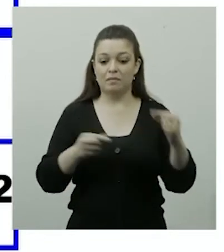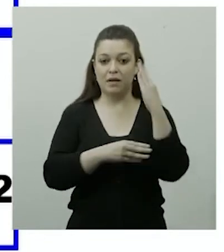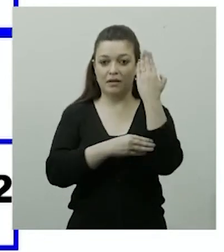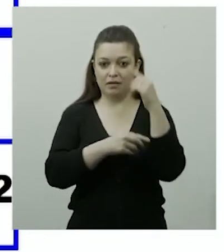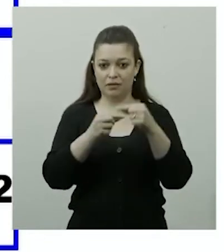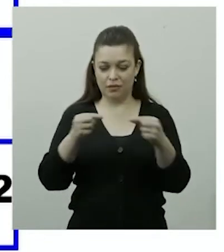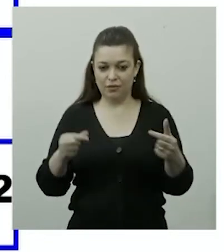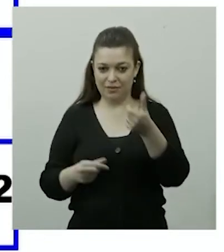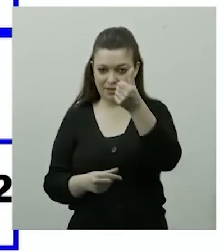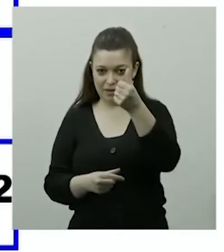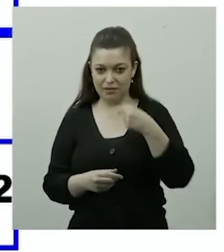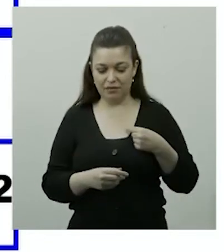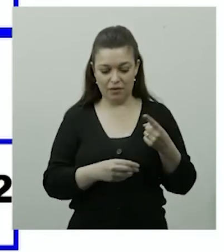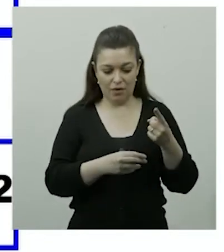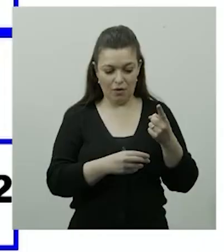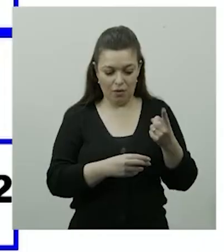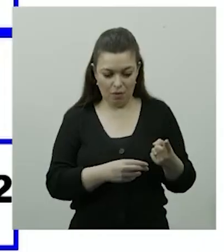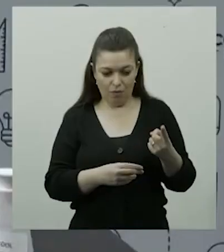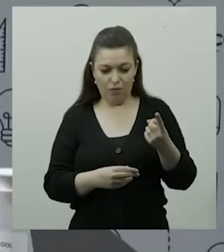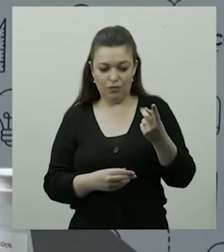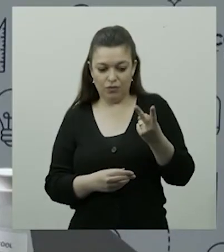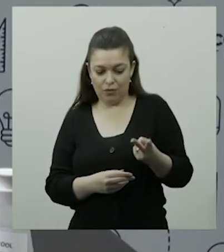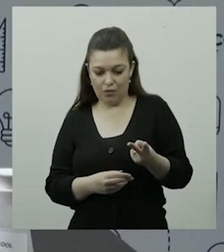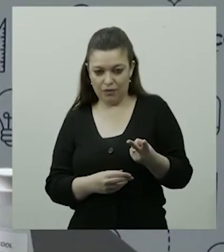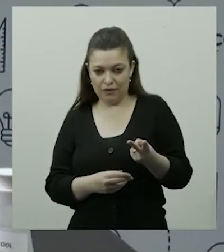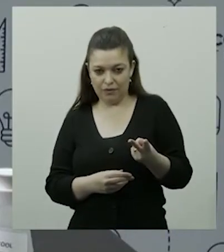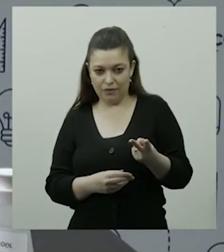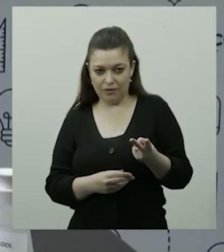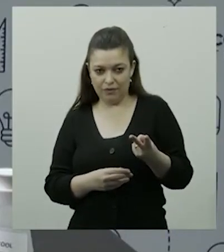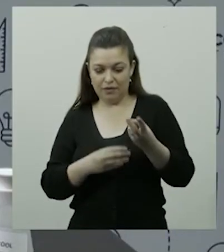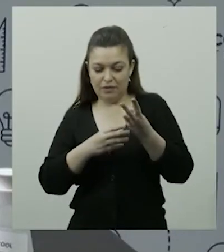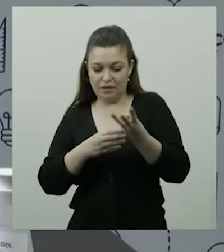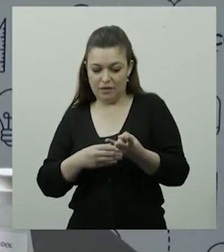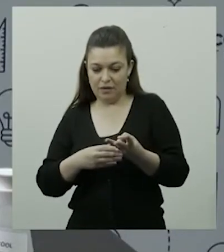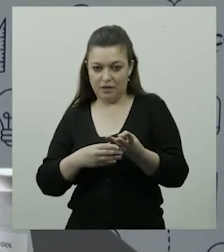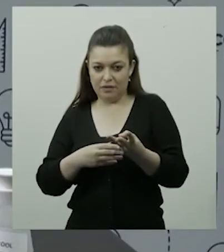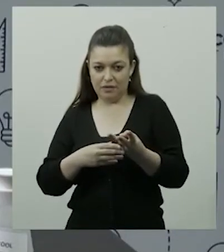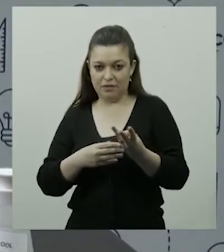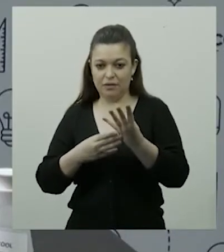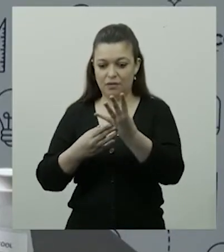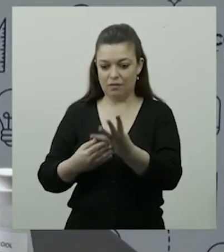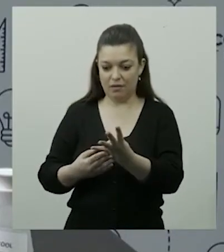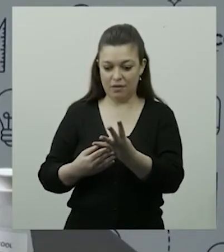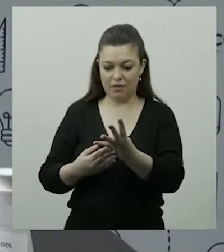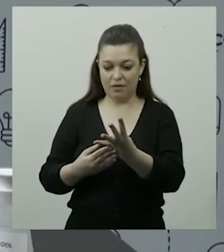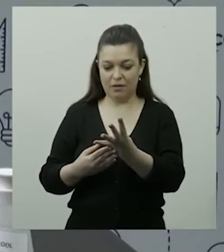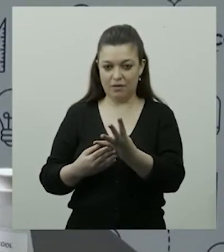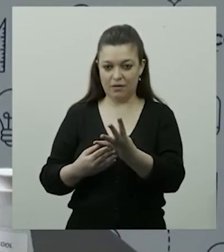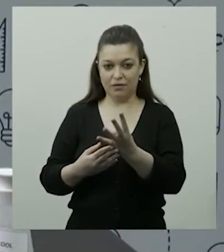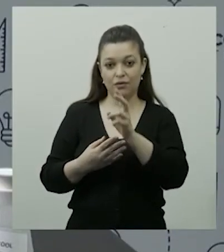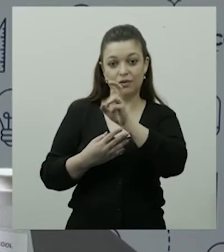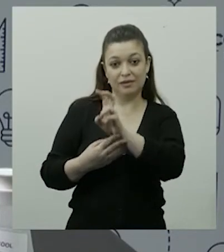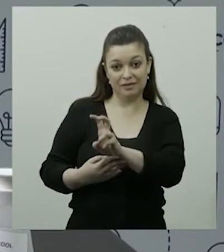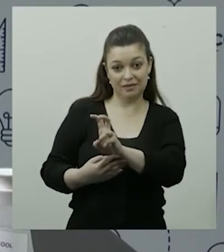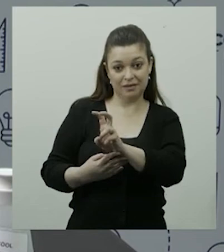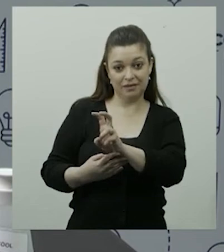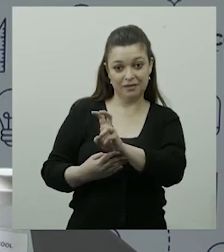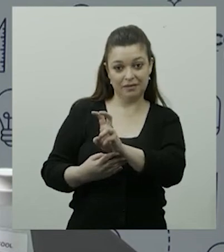palitos. 1, 2, 3,